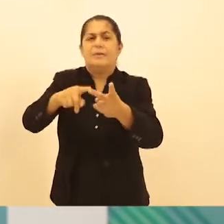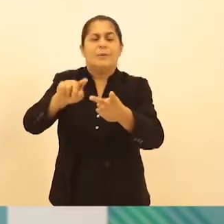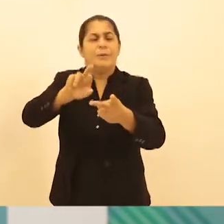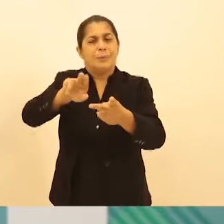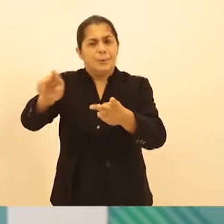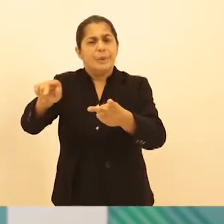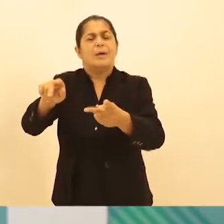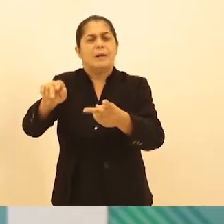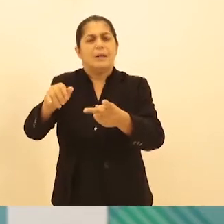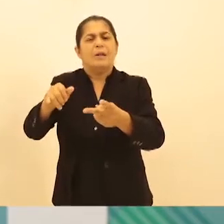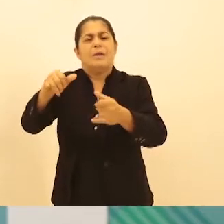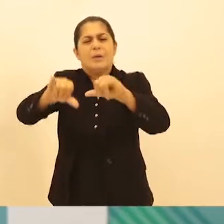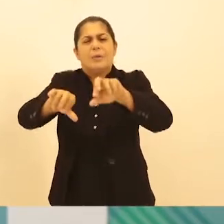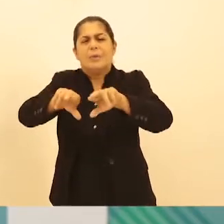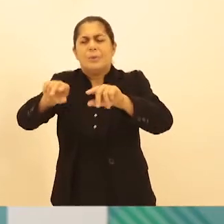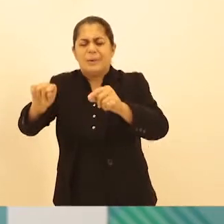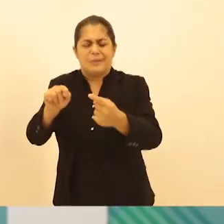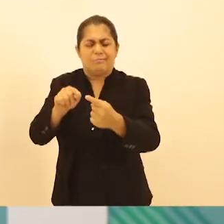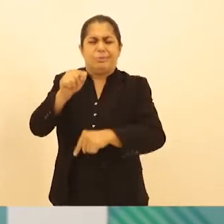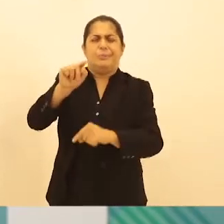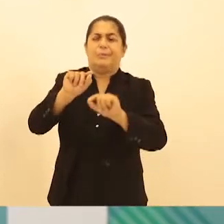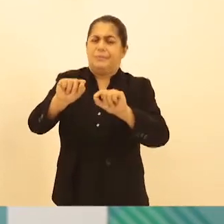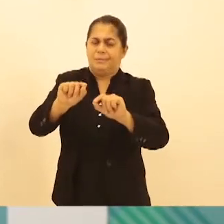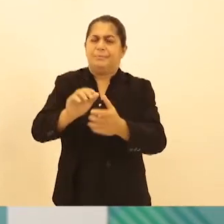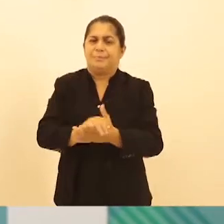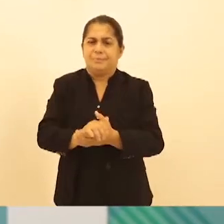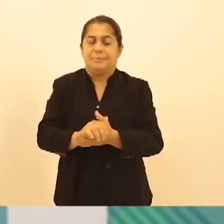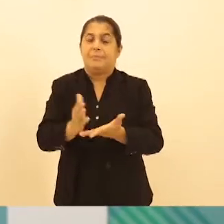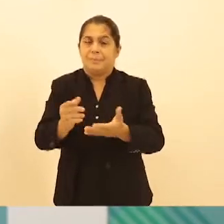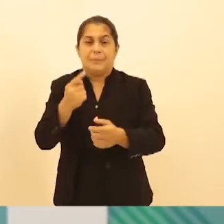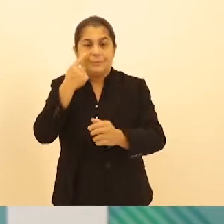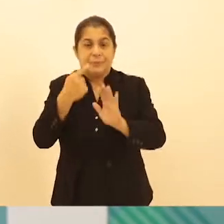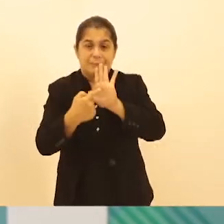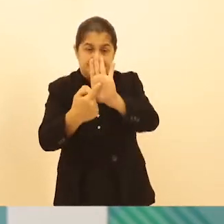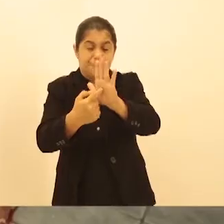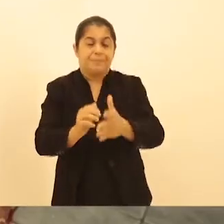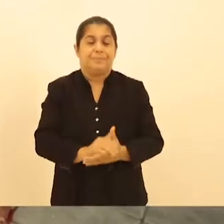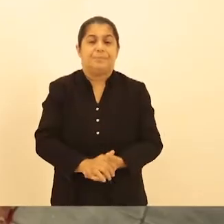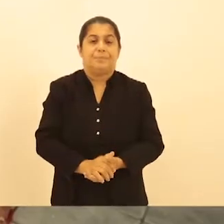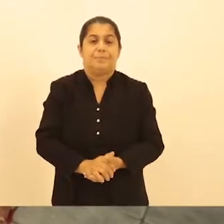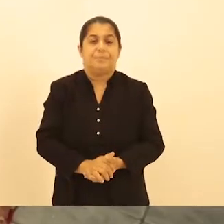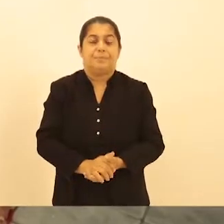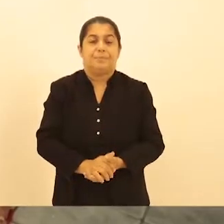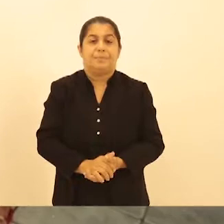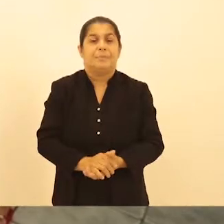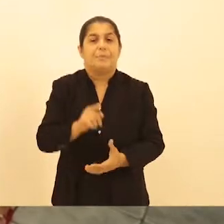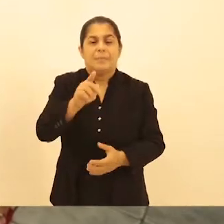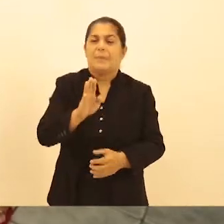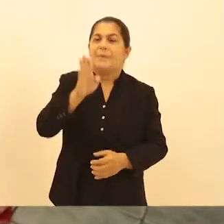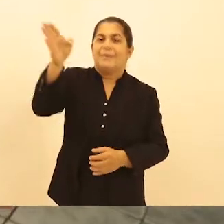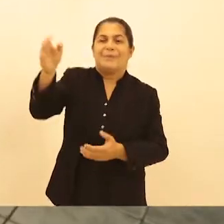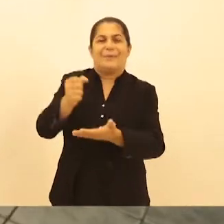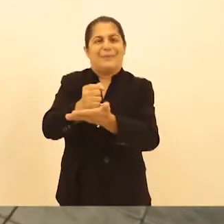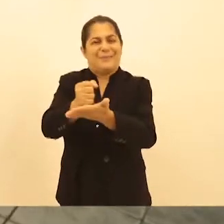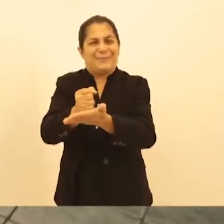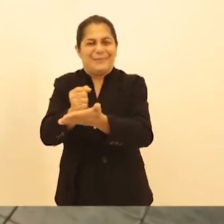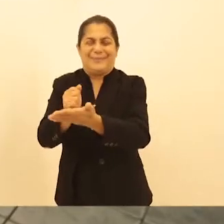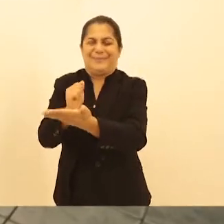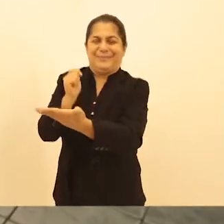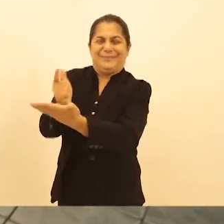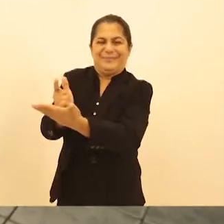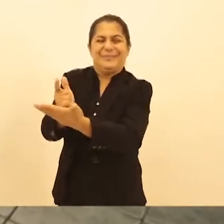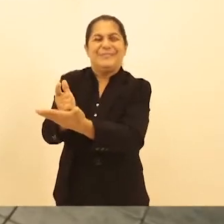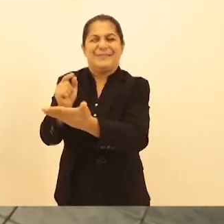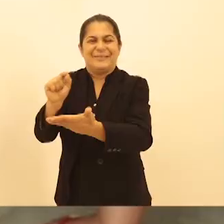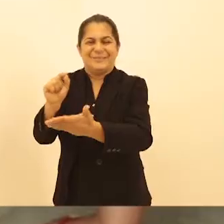supostos instar à petco que apresenta o problema é o que você confere agora você vai até a farmácia e comprar o medicamento